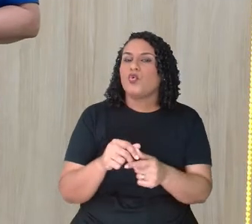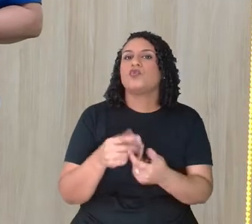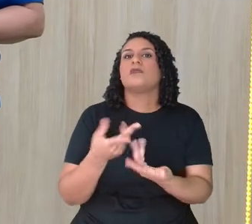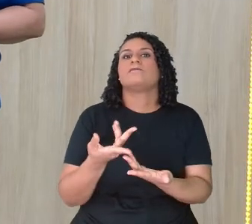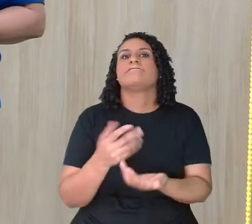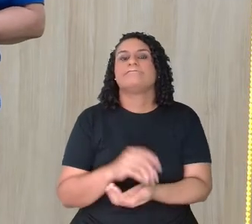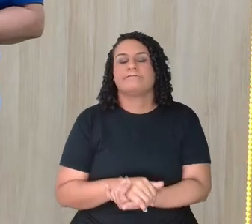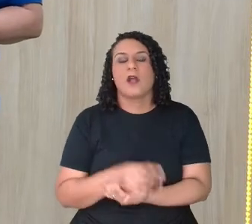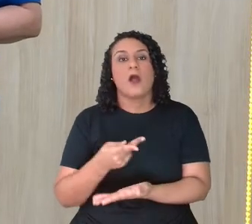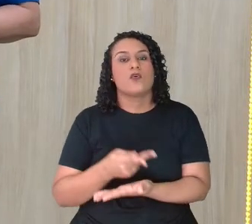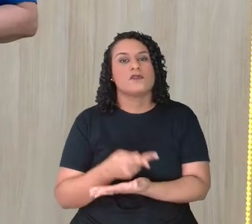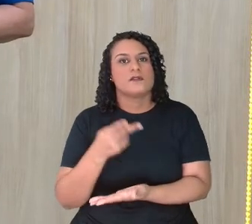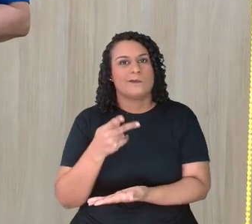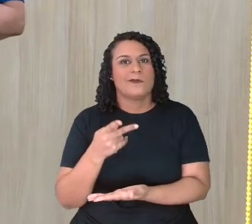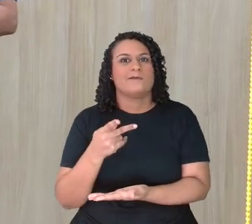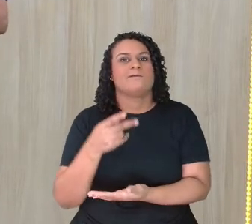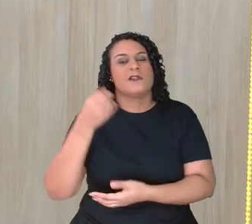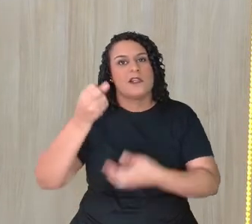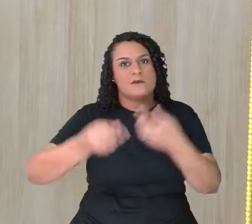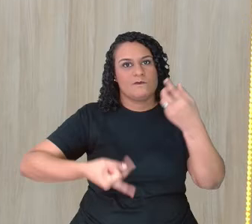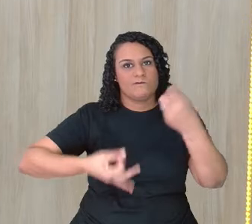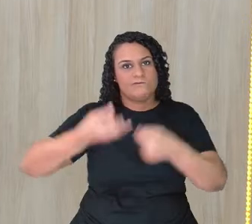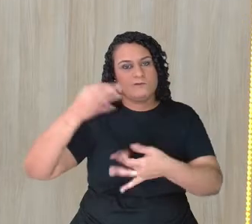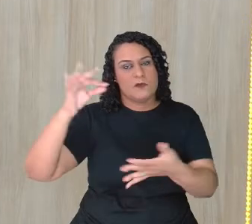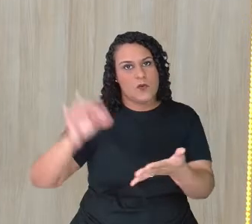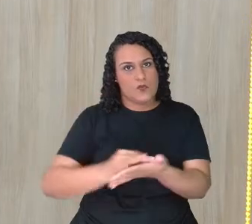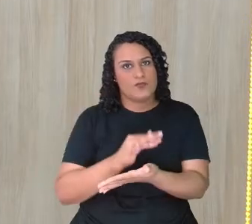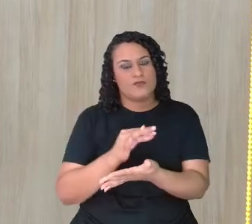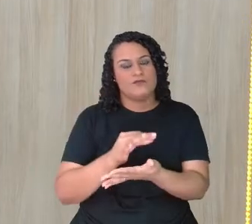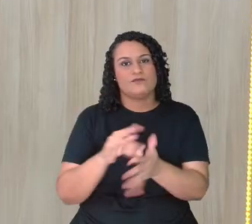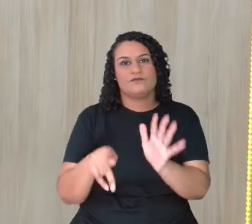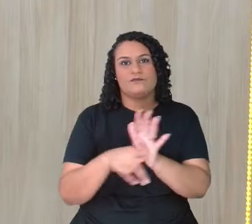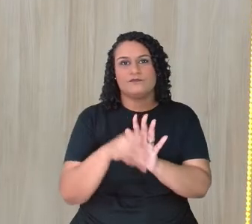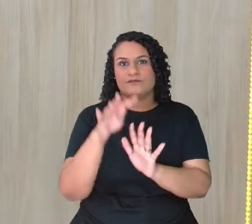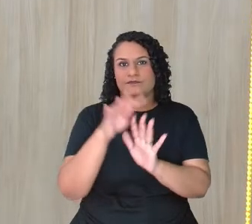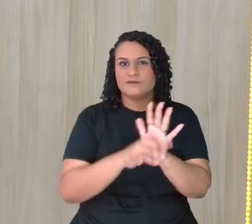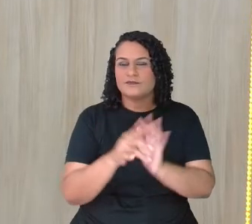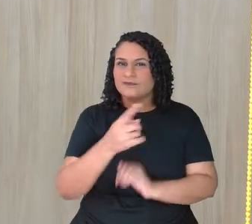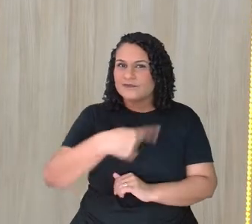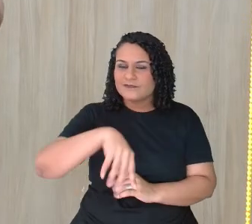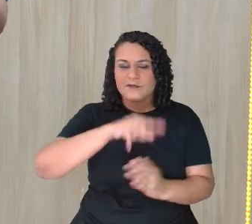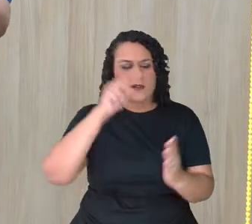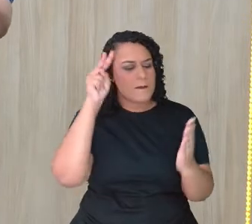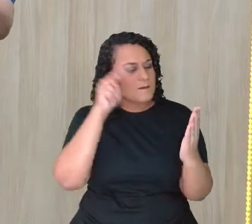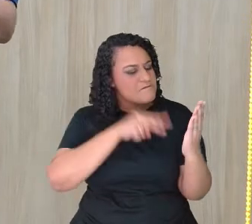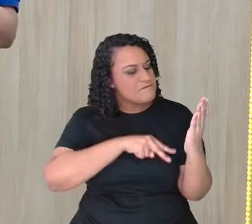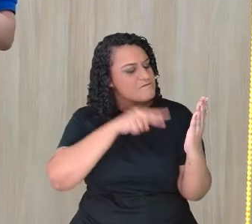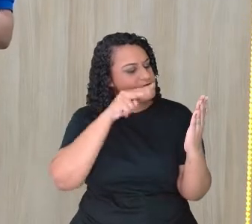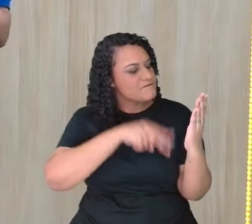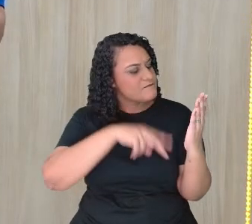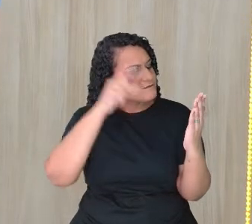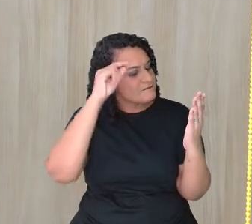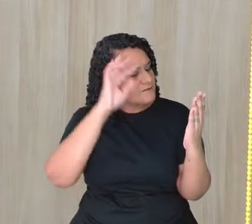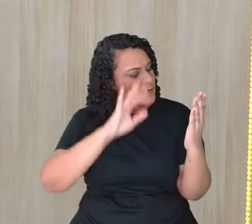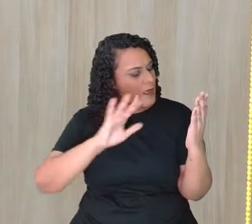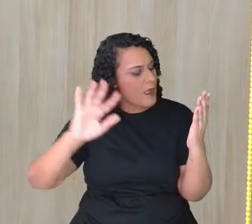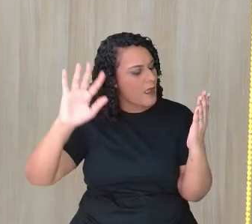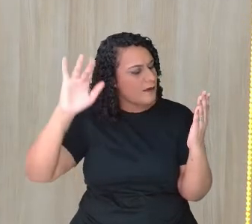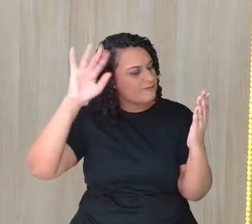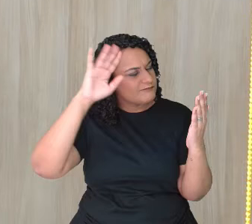pelo autor do texto. Então, quando vocês estiverem assim mergulhados na leitura, se